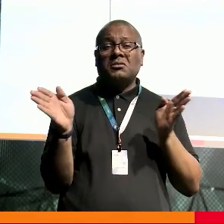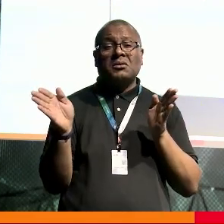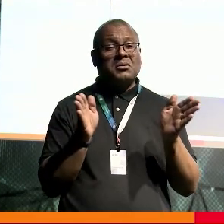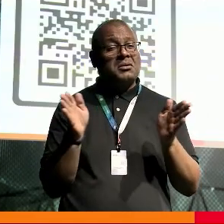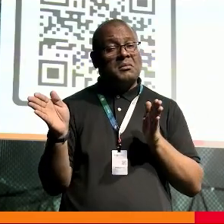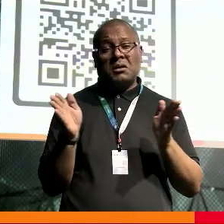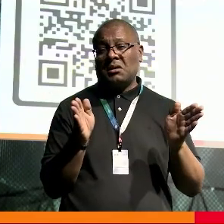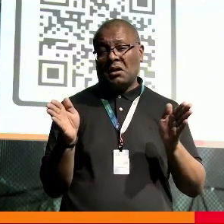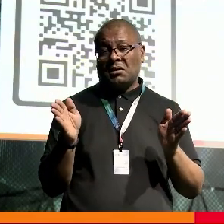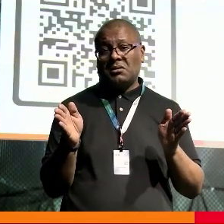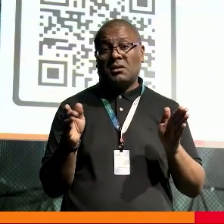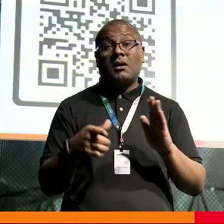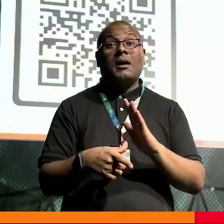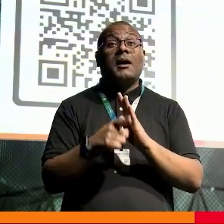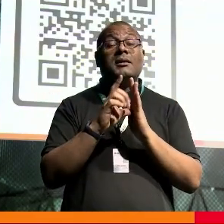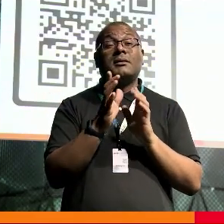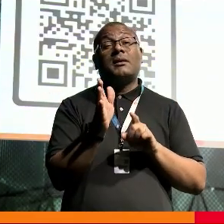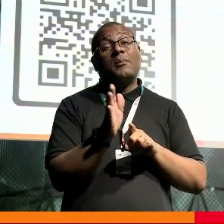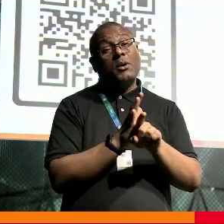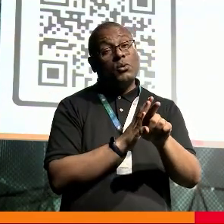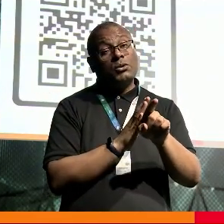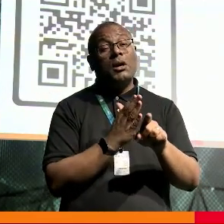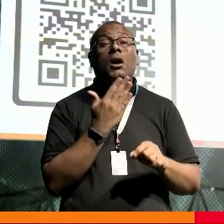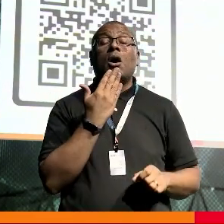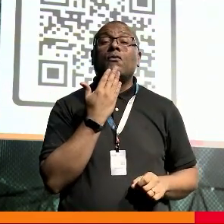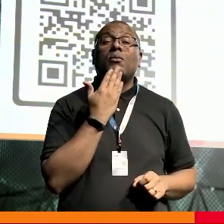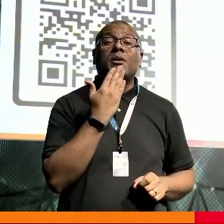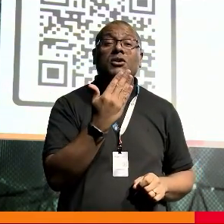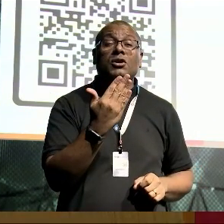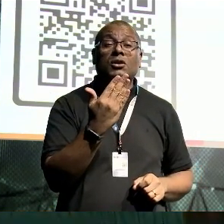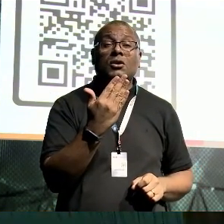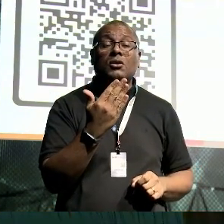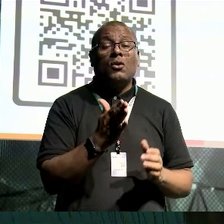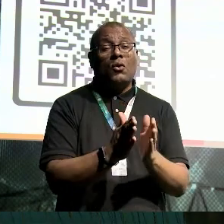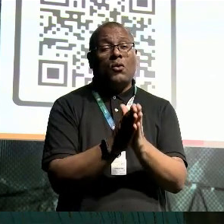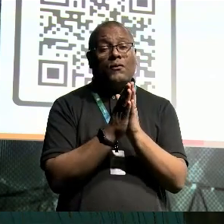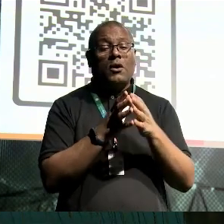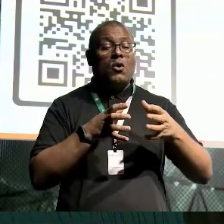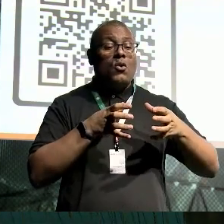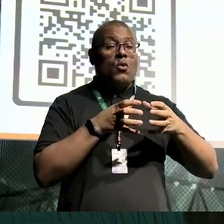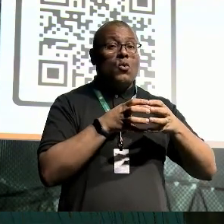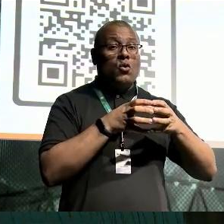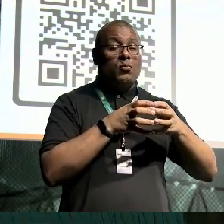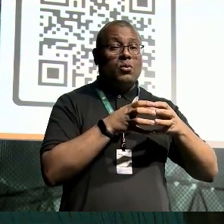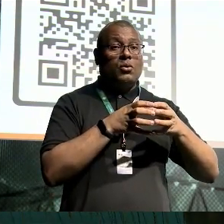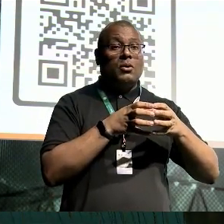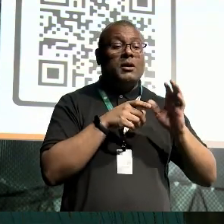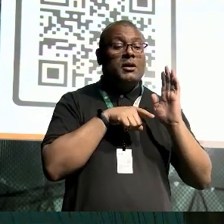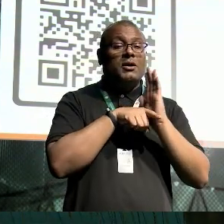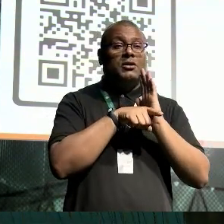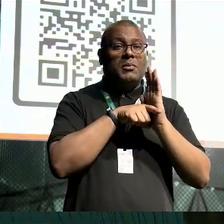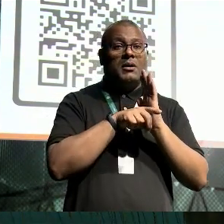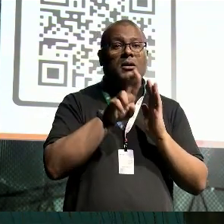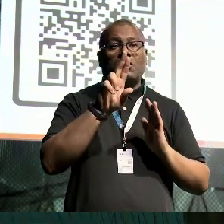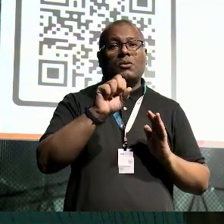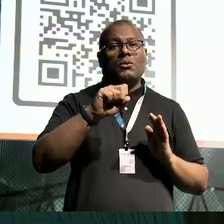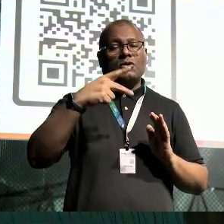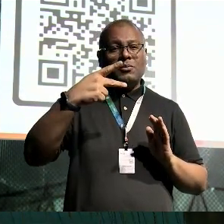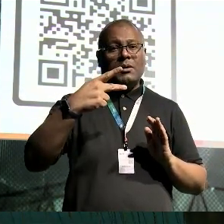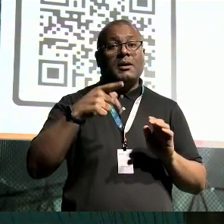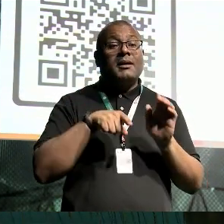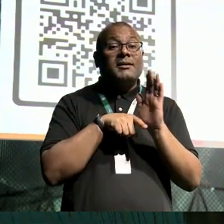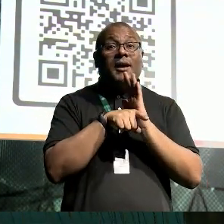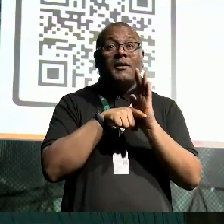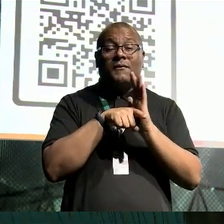acessibilidade. Antes das perguntas, eu gostaria de pedir um grande favor. Eu faço parte de uma equipe de pesquisadores na USP que a gente está